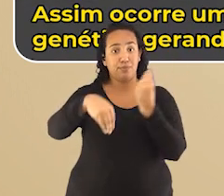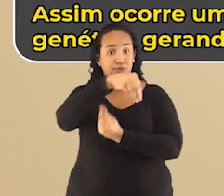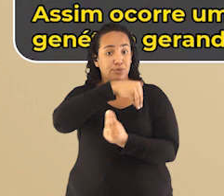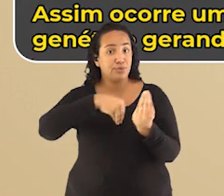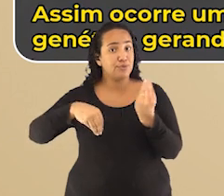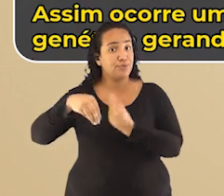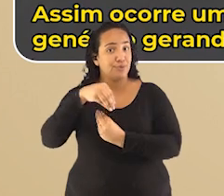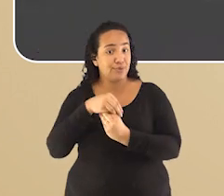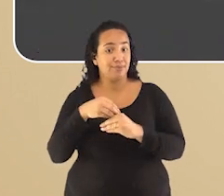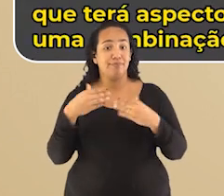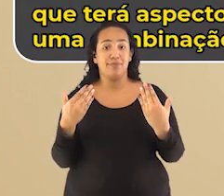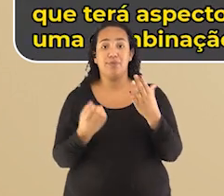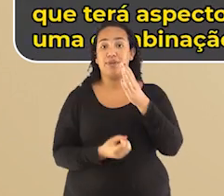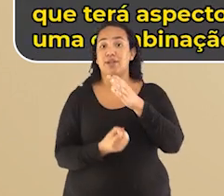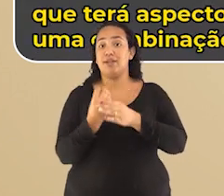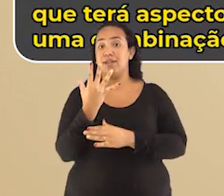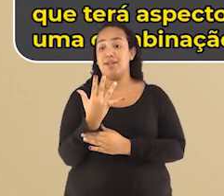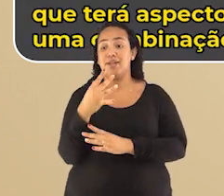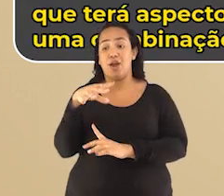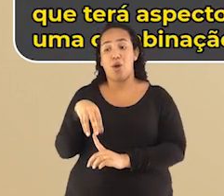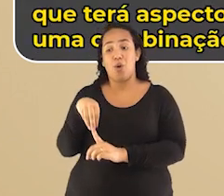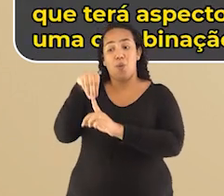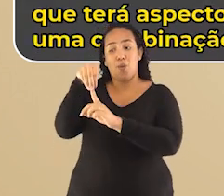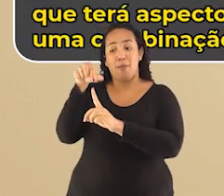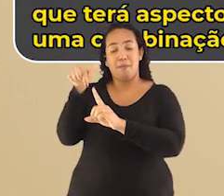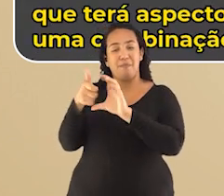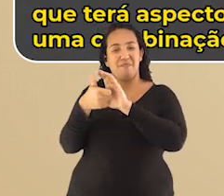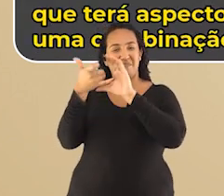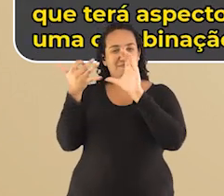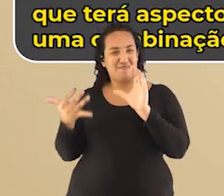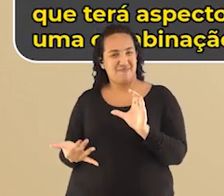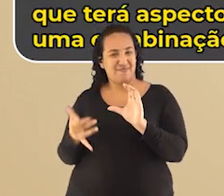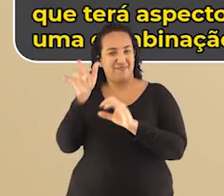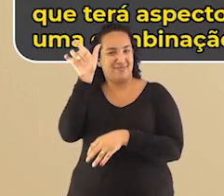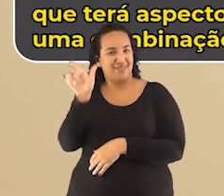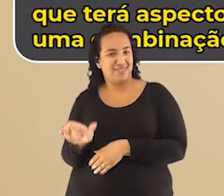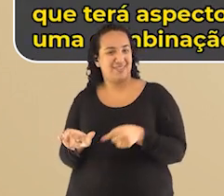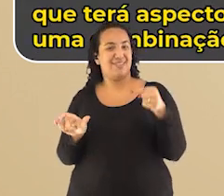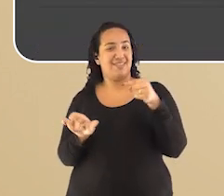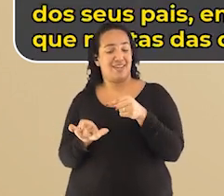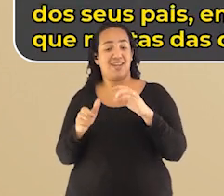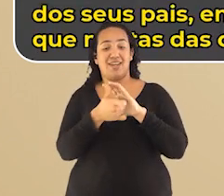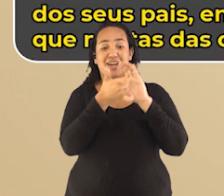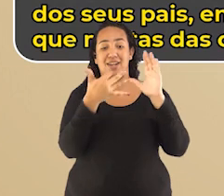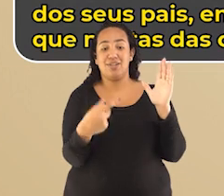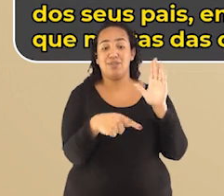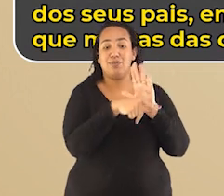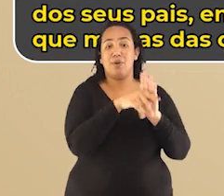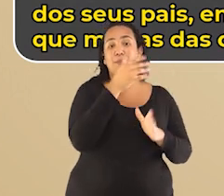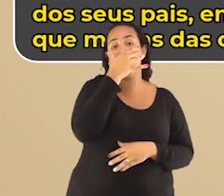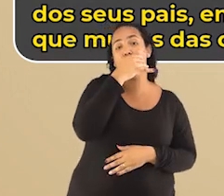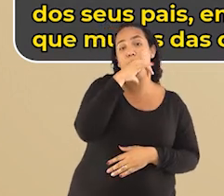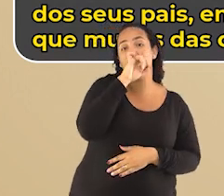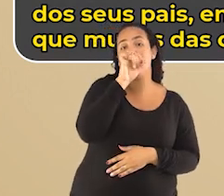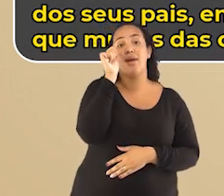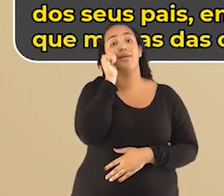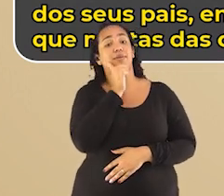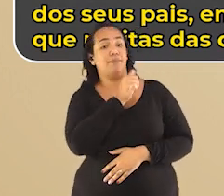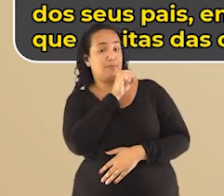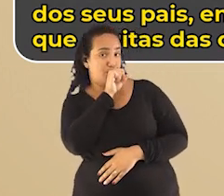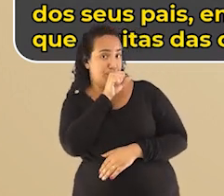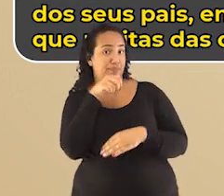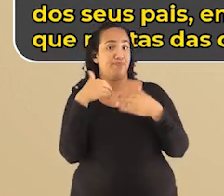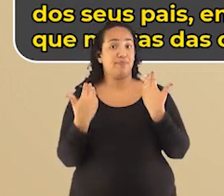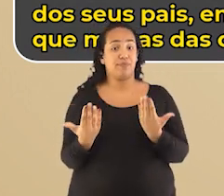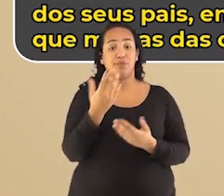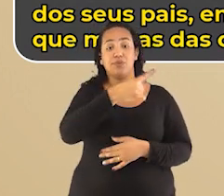genético, gerando um indivíduo que terá aspectos únicos, que serão uma combinação das características dos seus pais. Então,